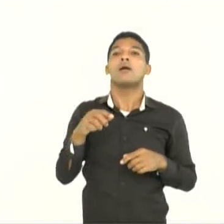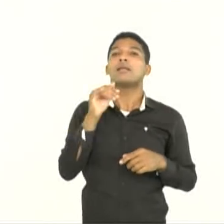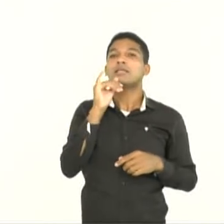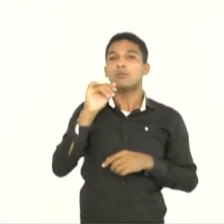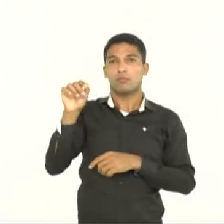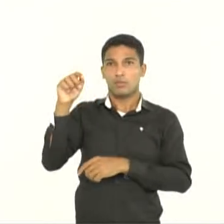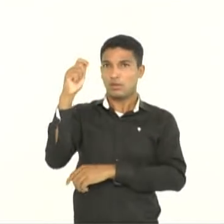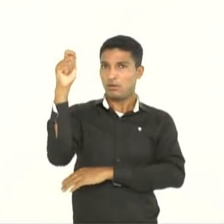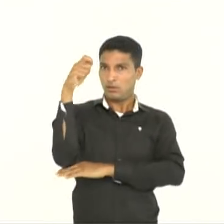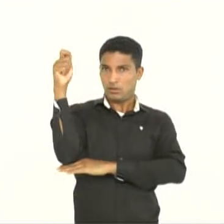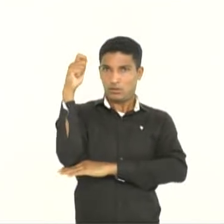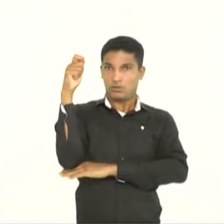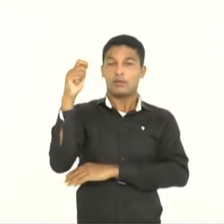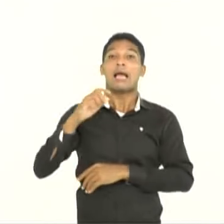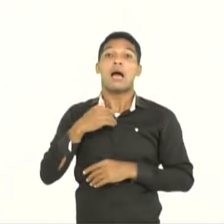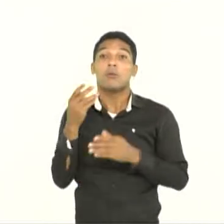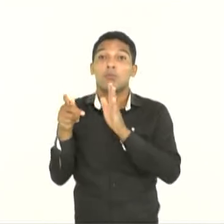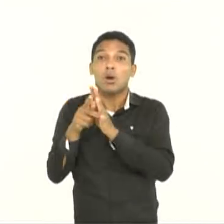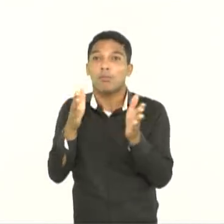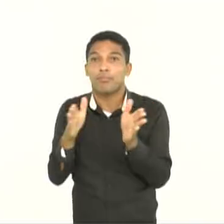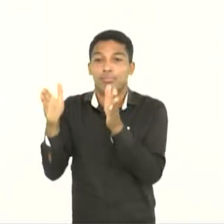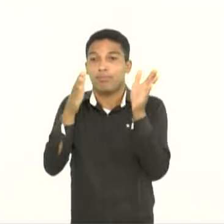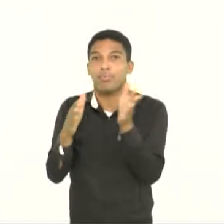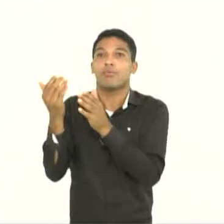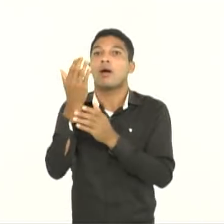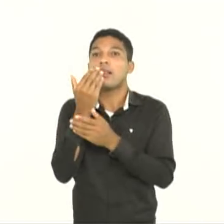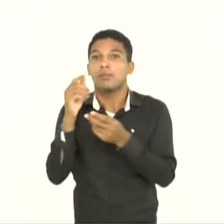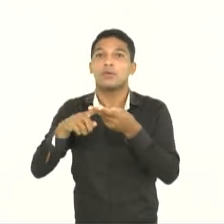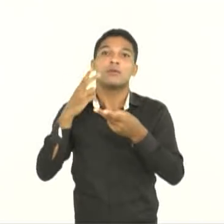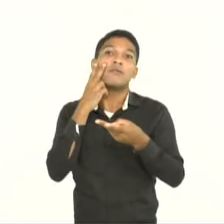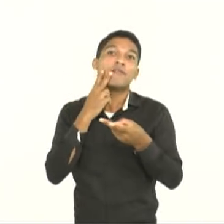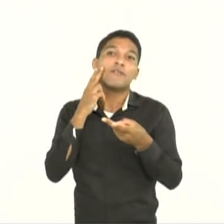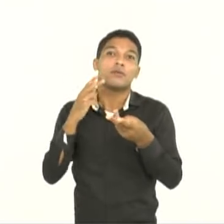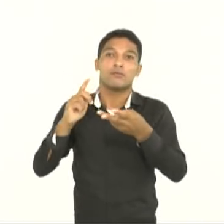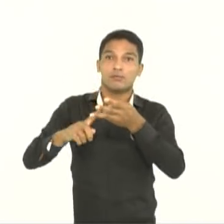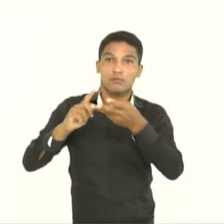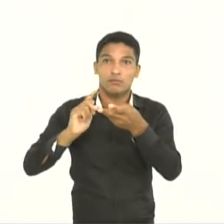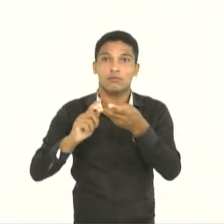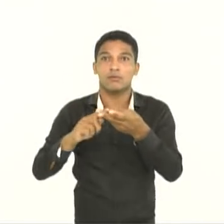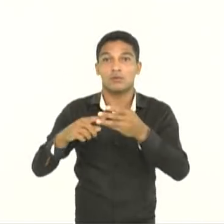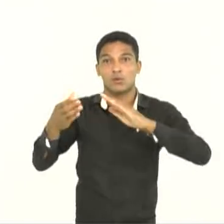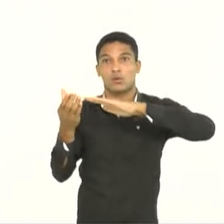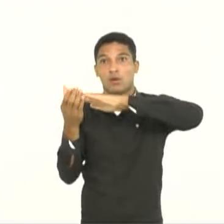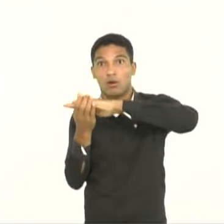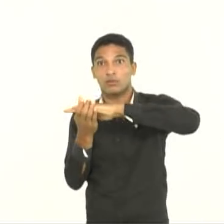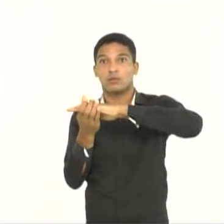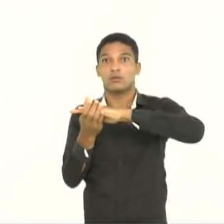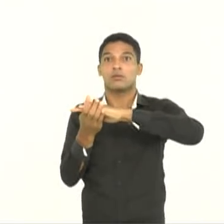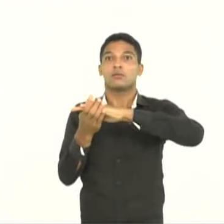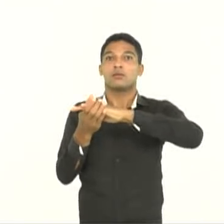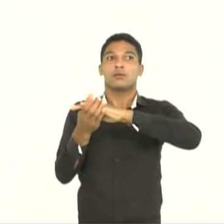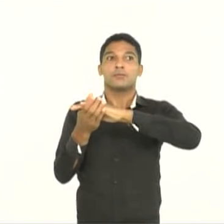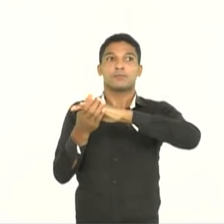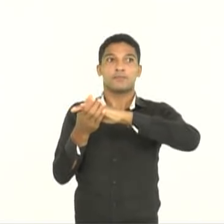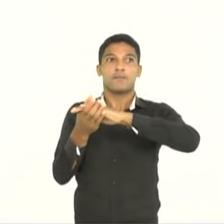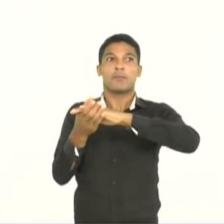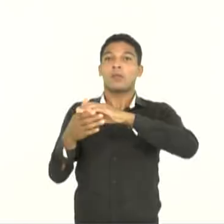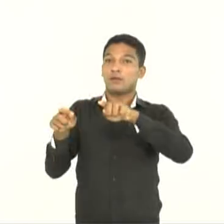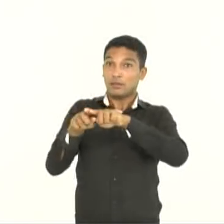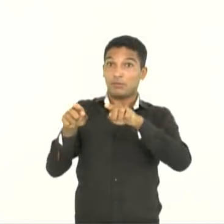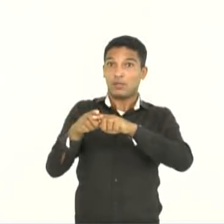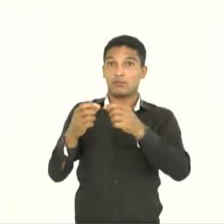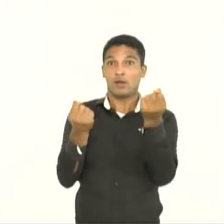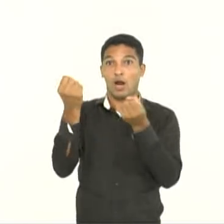vamos ter de alimentos, de vinhos, calçados, automobilística e petroquímica. Em Santa